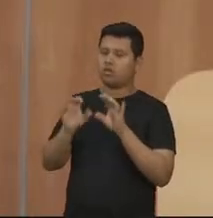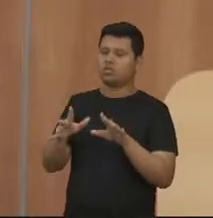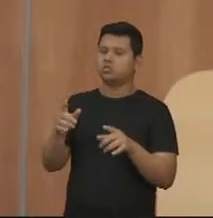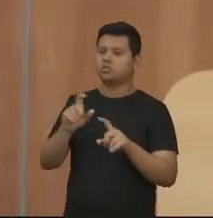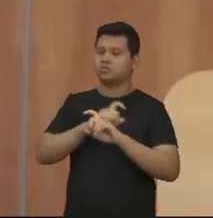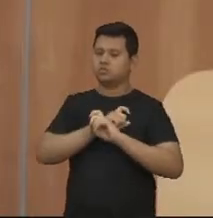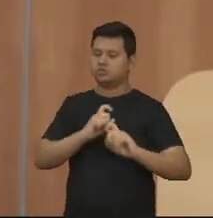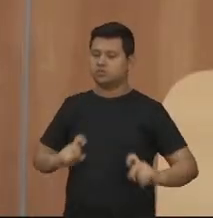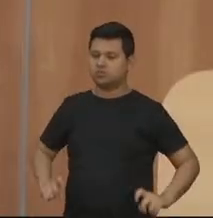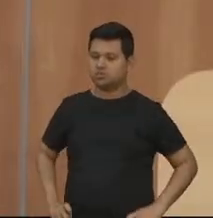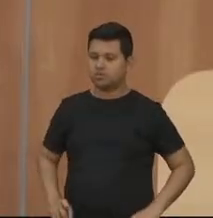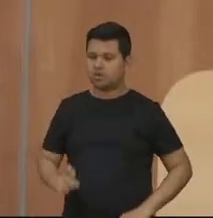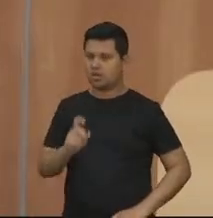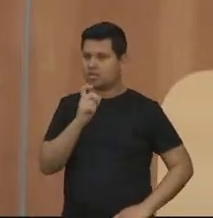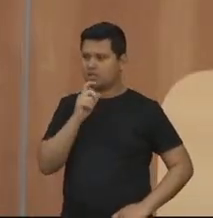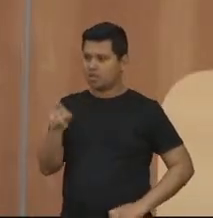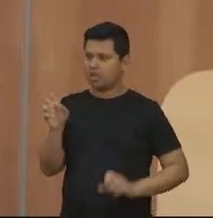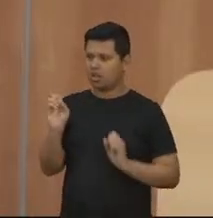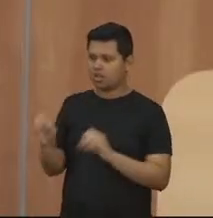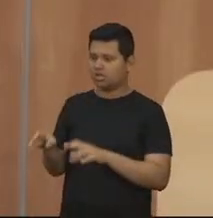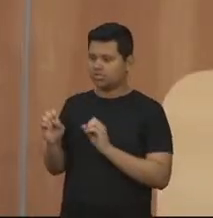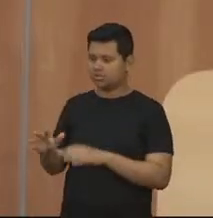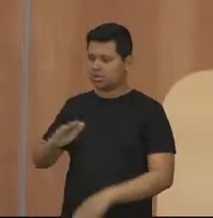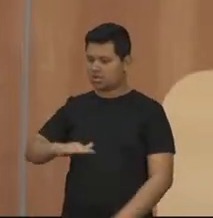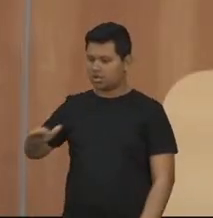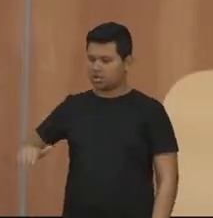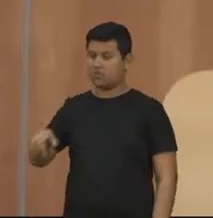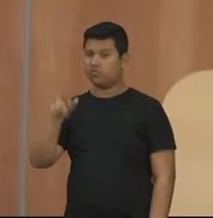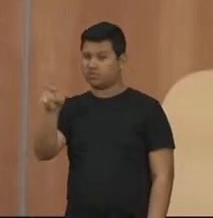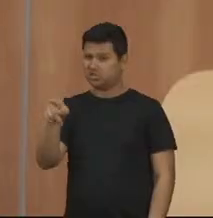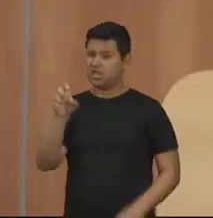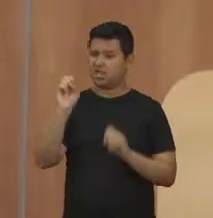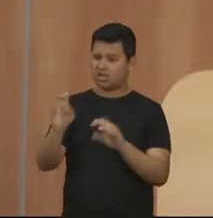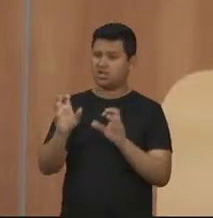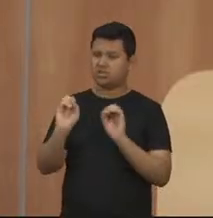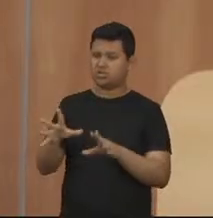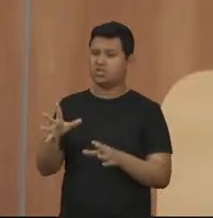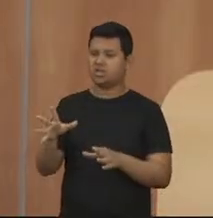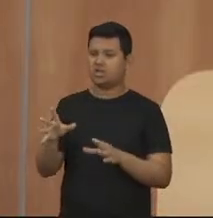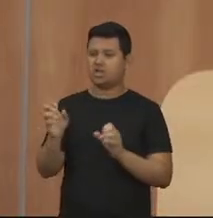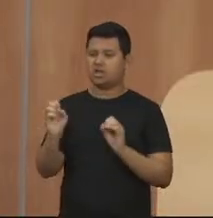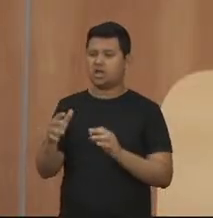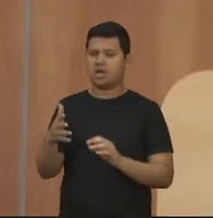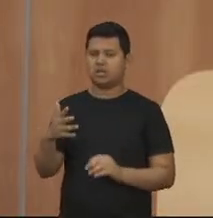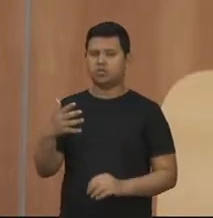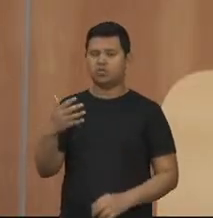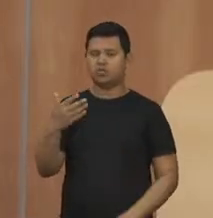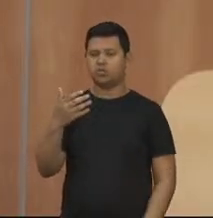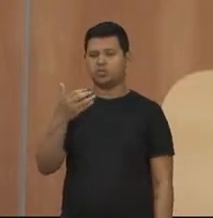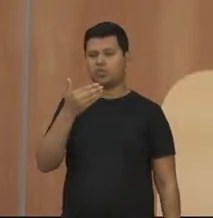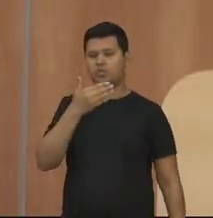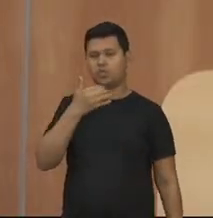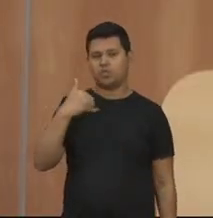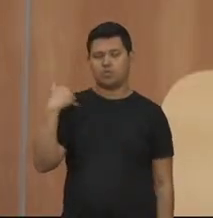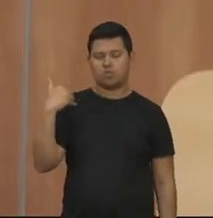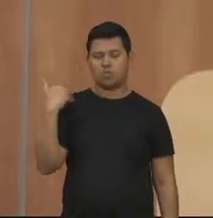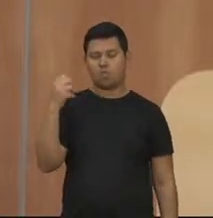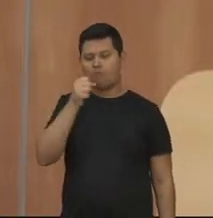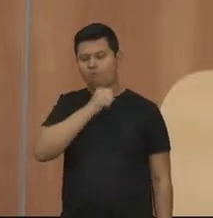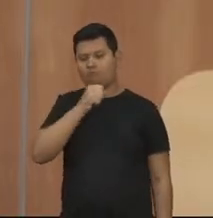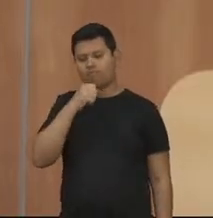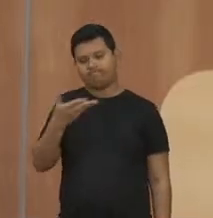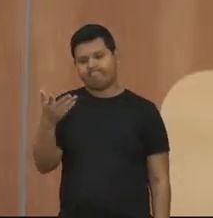educar a criança é fundamental. Você educar um adulto é difícil, porque o adulto tem manias, tem vícios, a gente tenta, é uma luta.